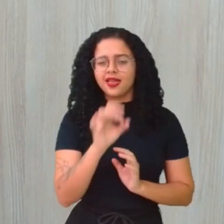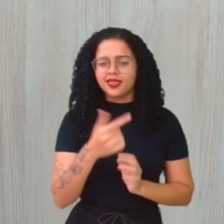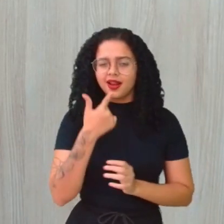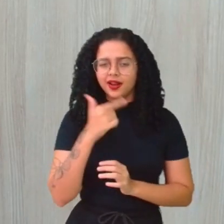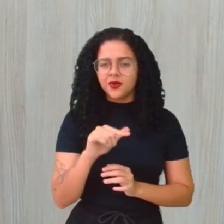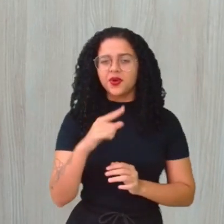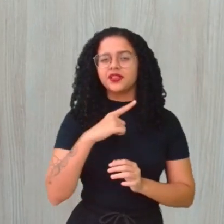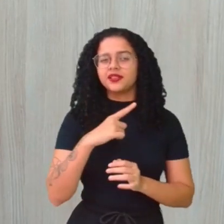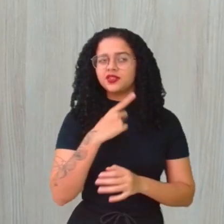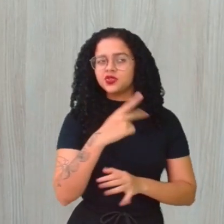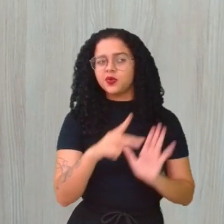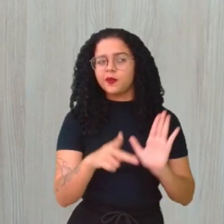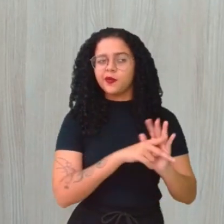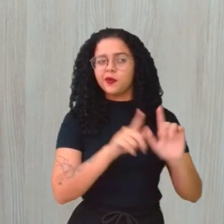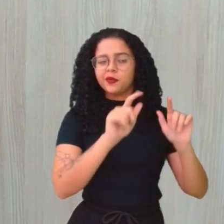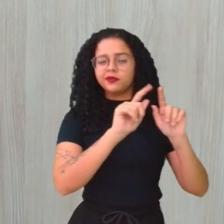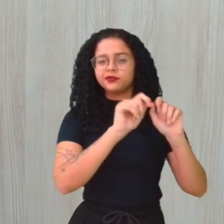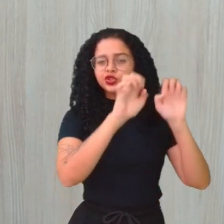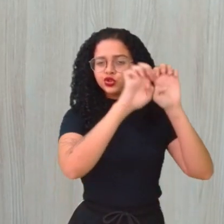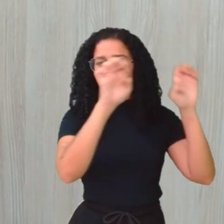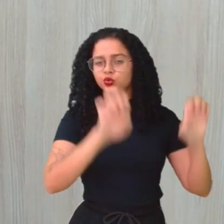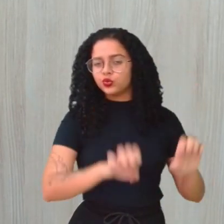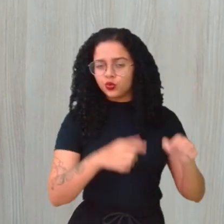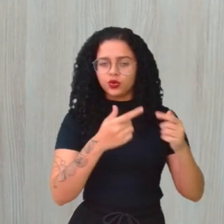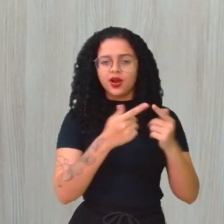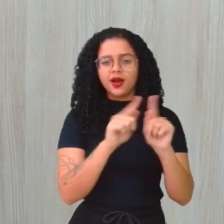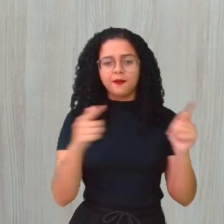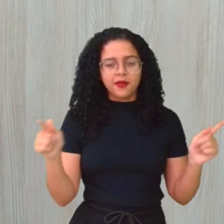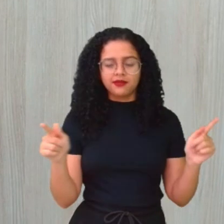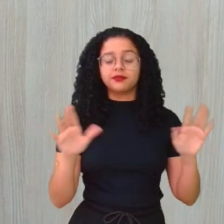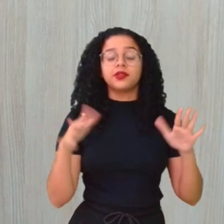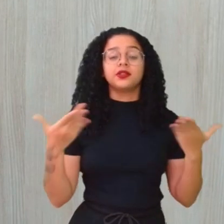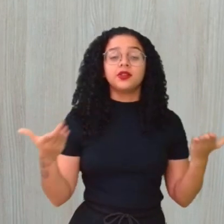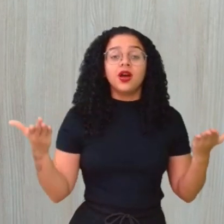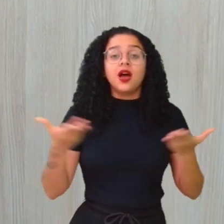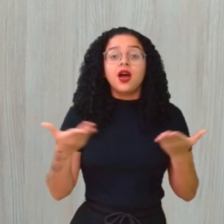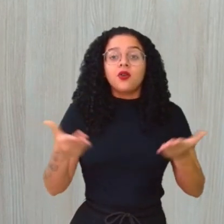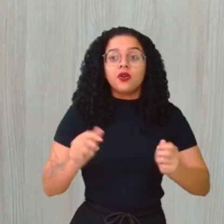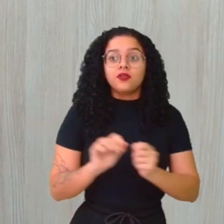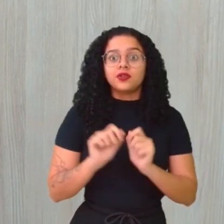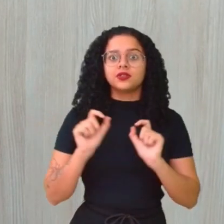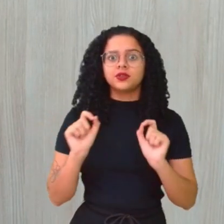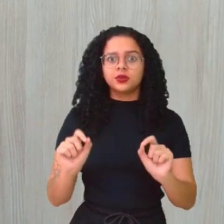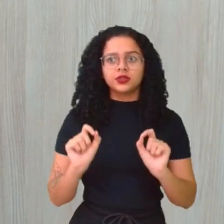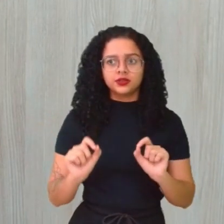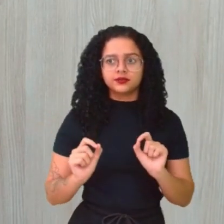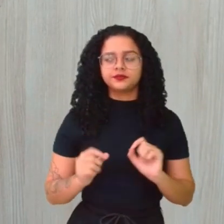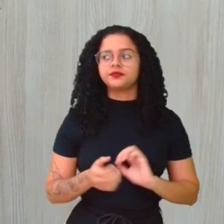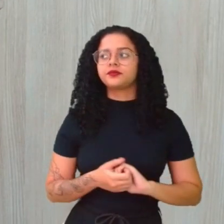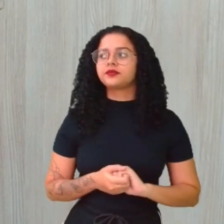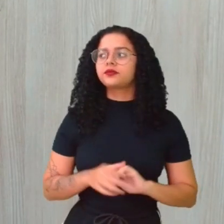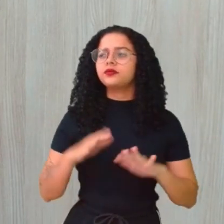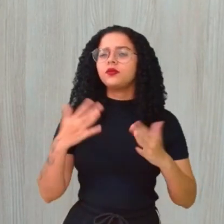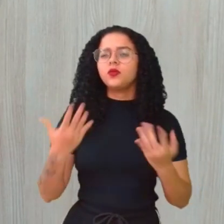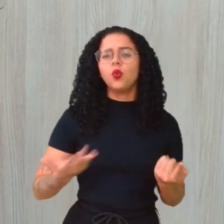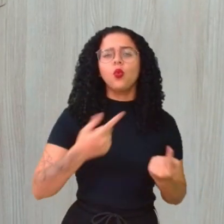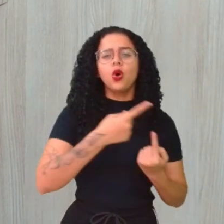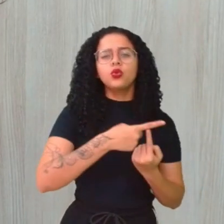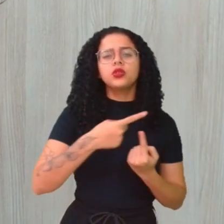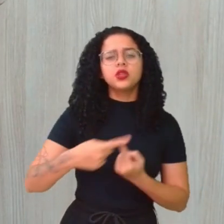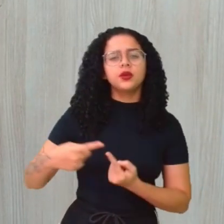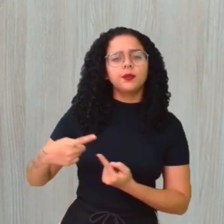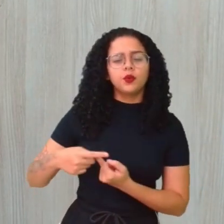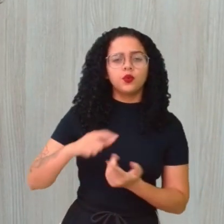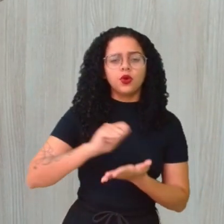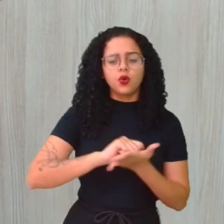Thiago? Exatamente. Essa linguagem de programação. Não é? E o que a gente vai fazer a partir de agora é, assim, quais os tipos de